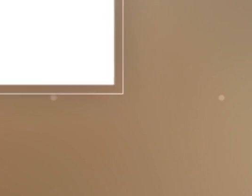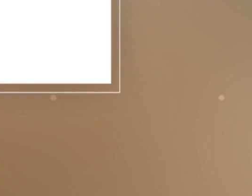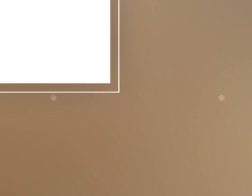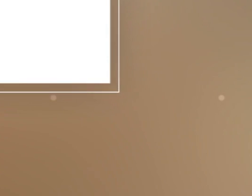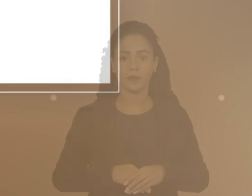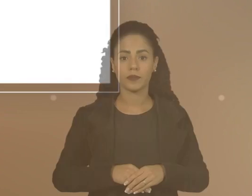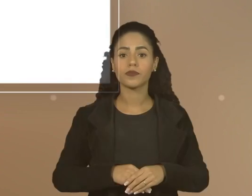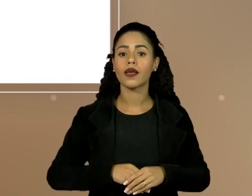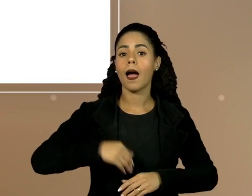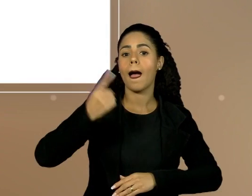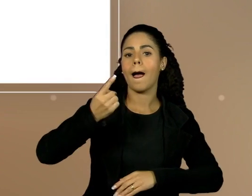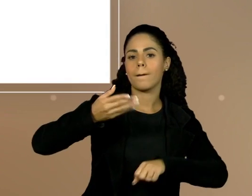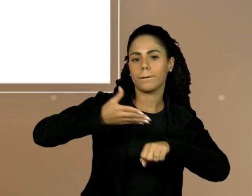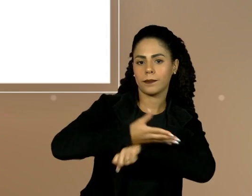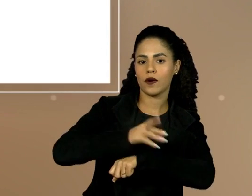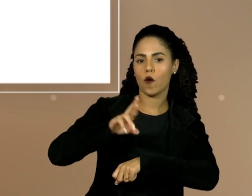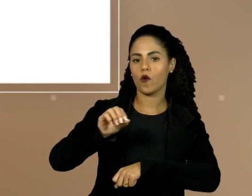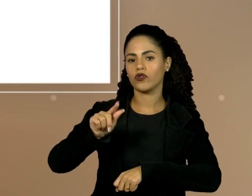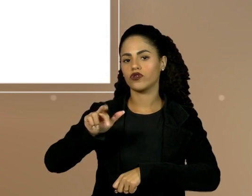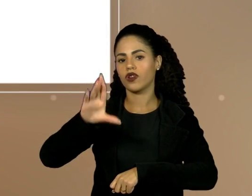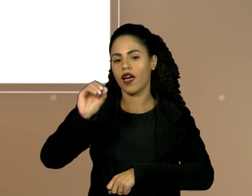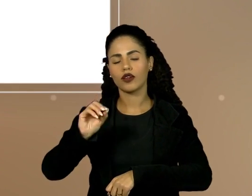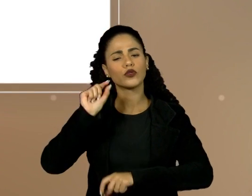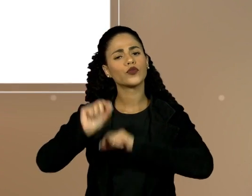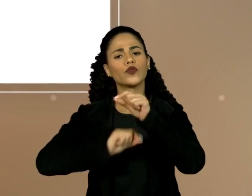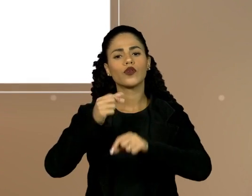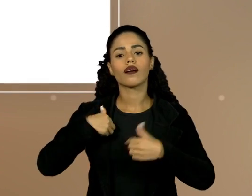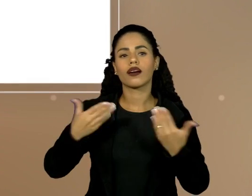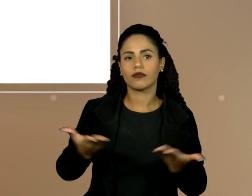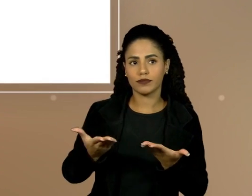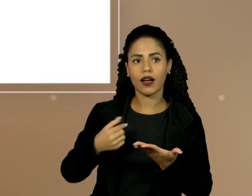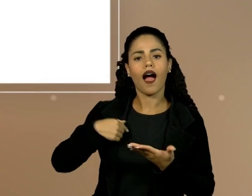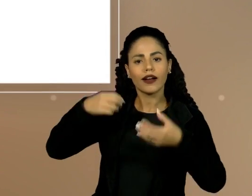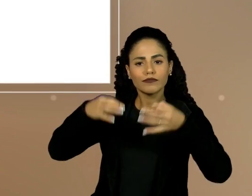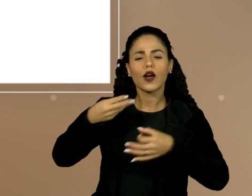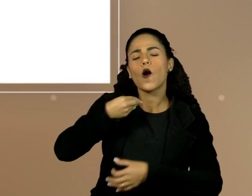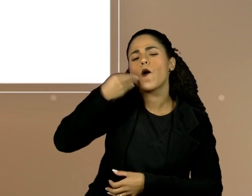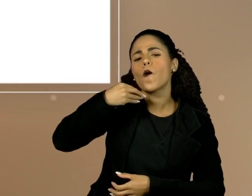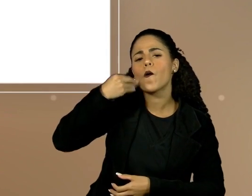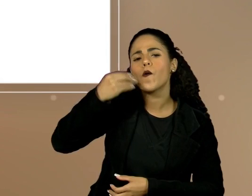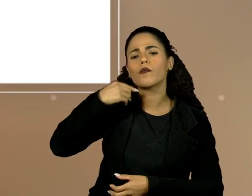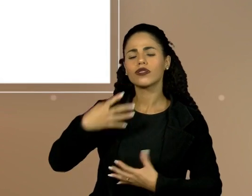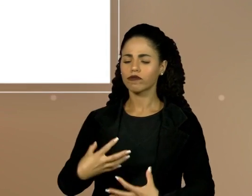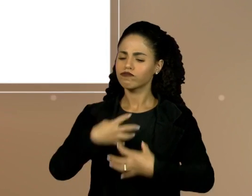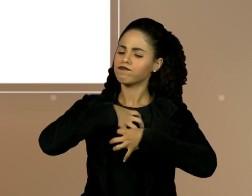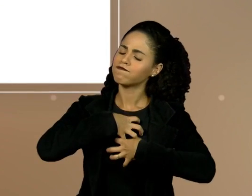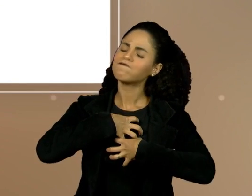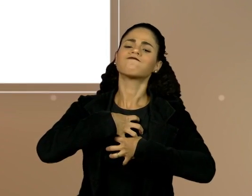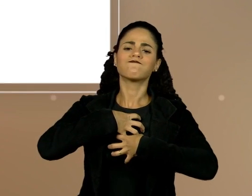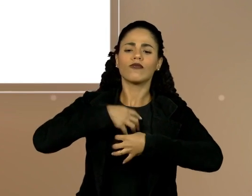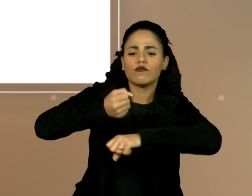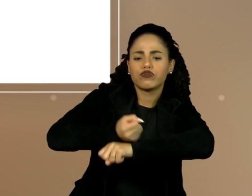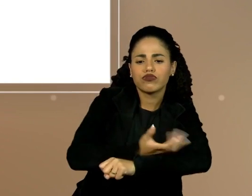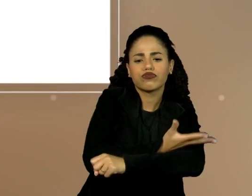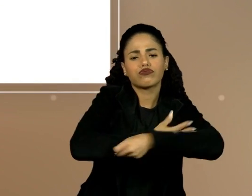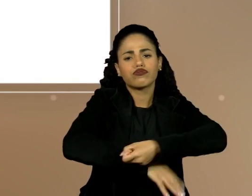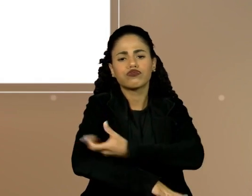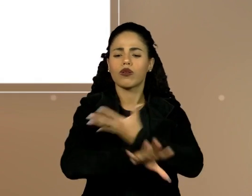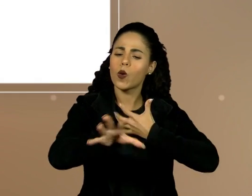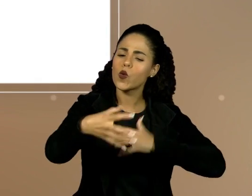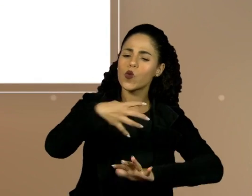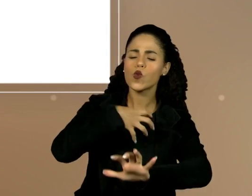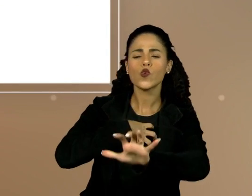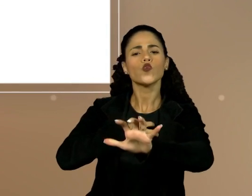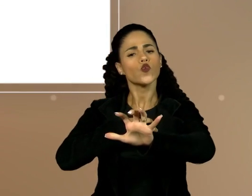Bom, a primeira participação foi do Rogério, que ele falou o seguinte: Graciliano Ramos, pela oportunidade de sentirem sentimentos aflitivos e